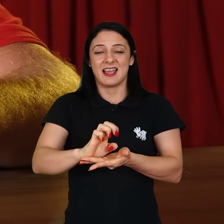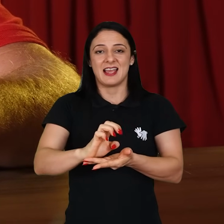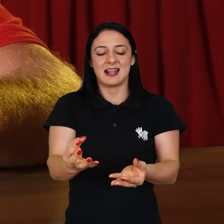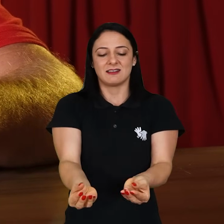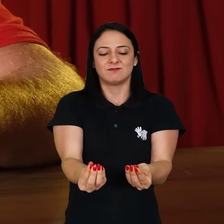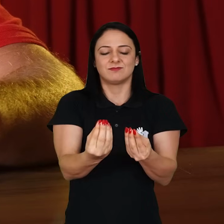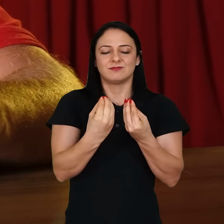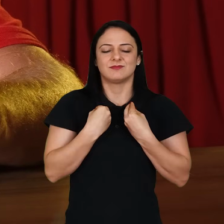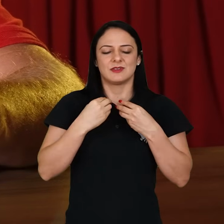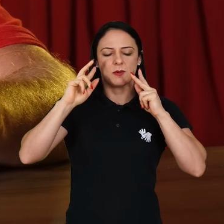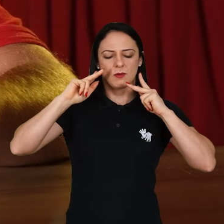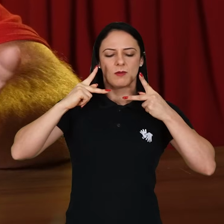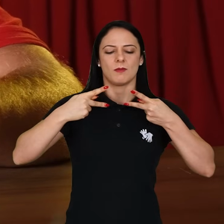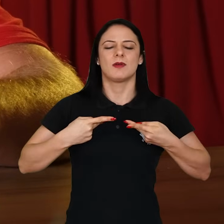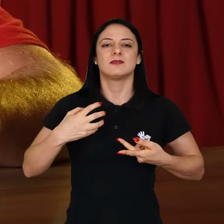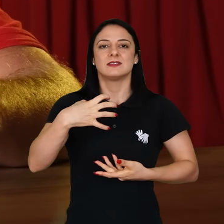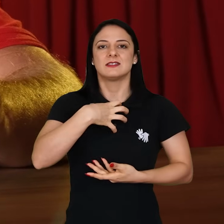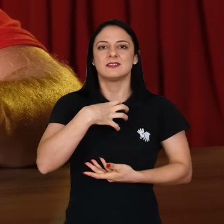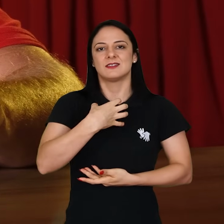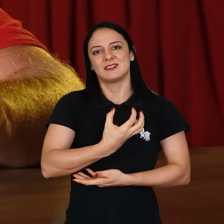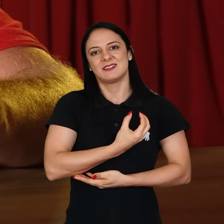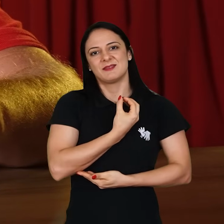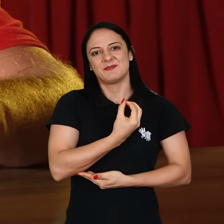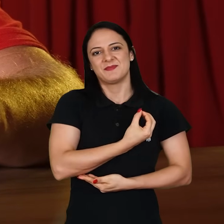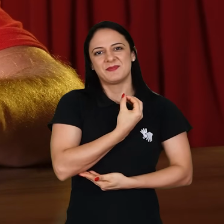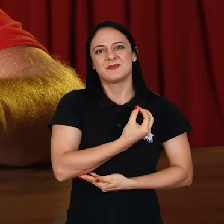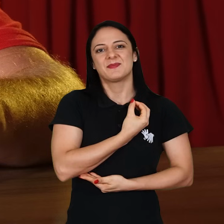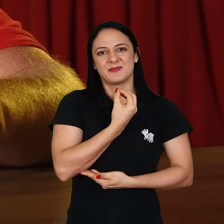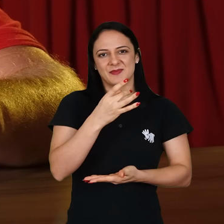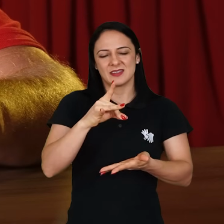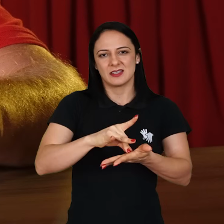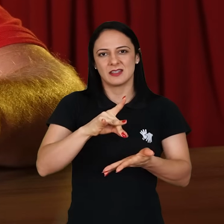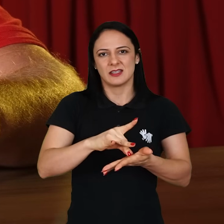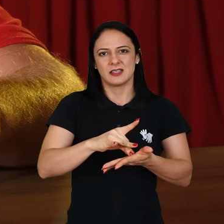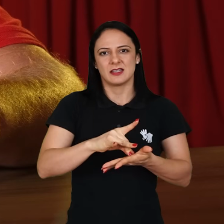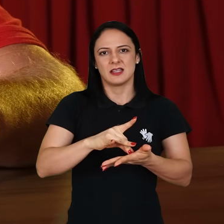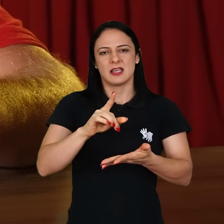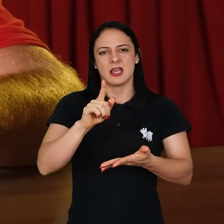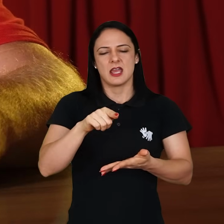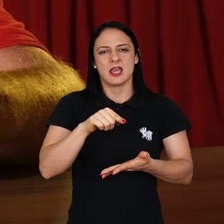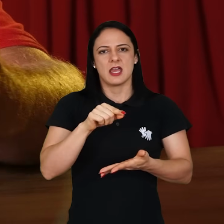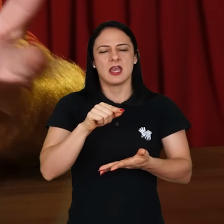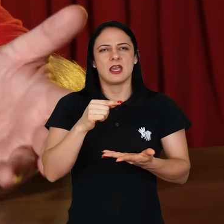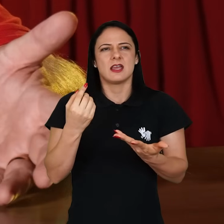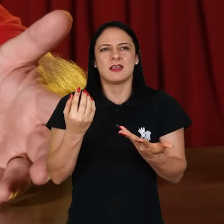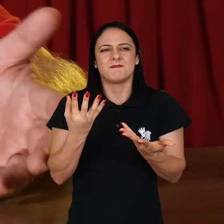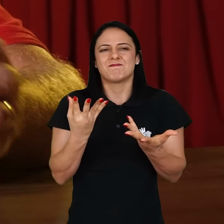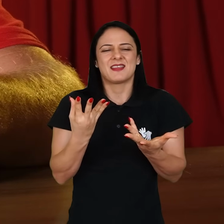para o humano um sentido existencial. Ela dá um